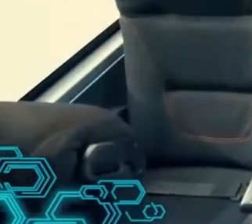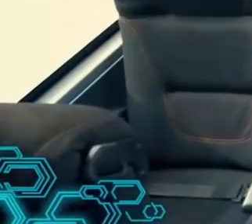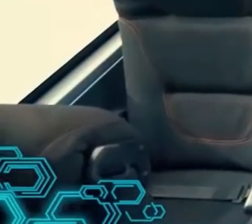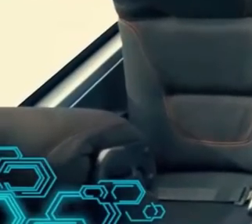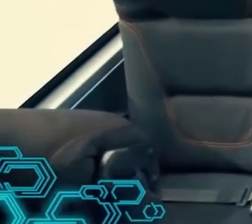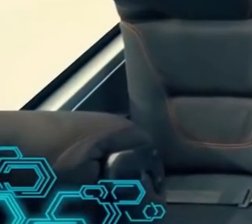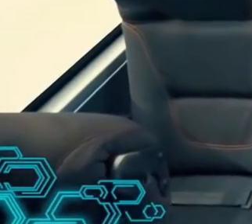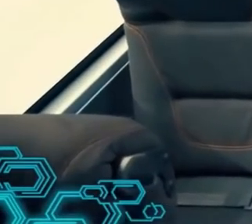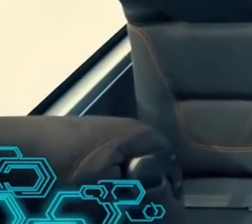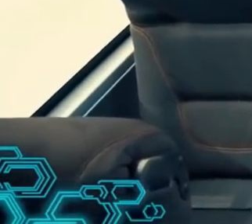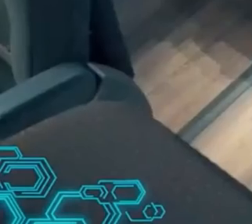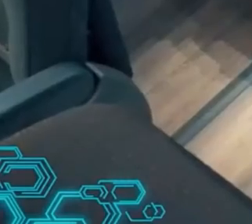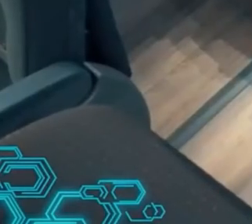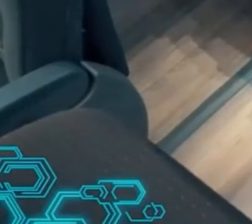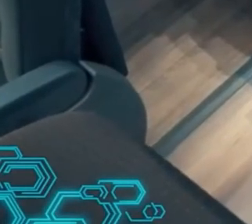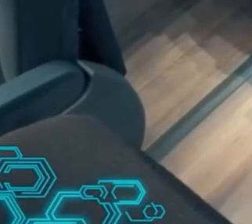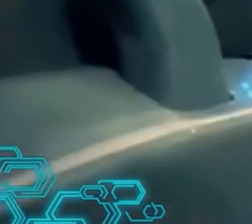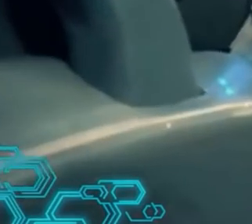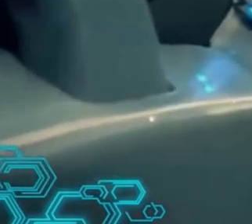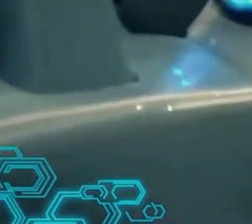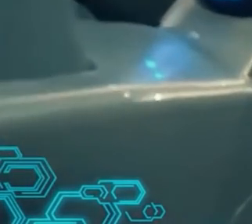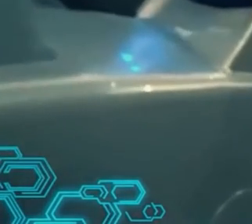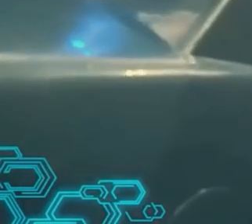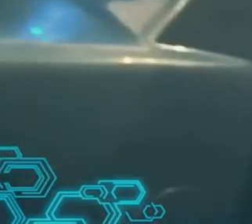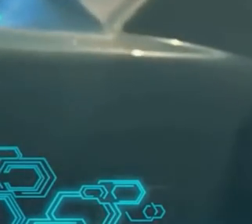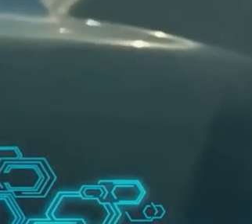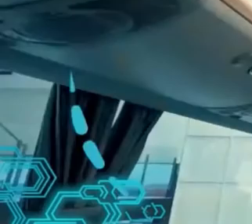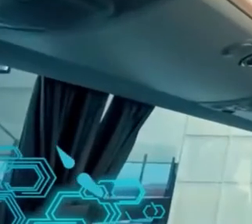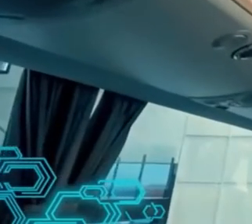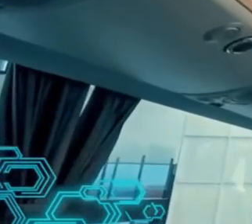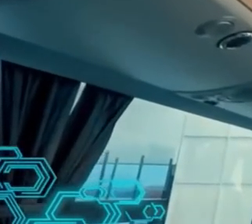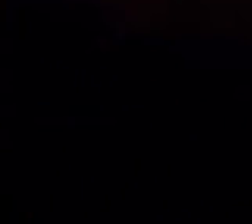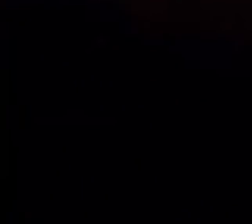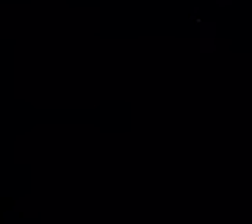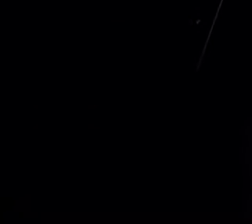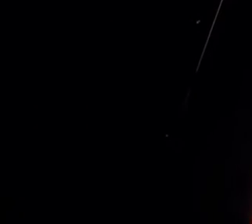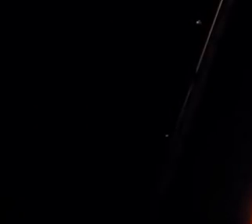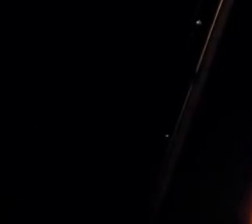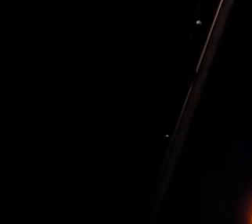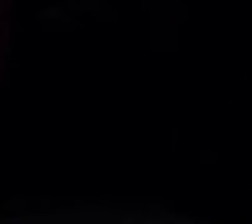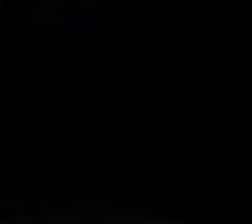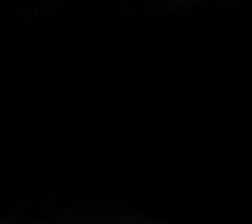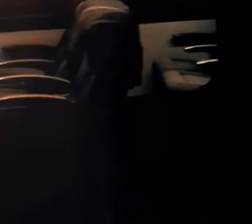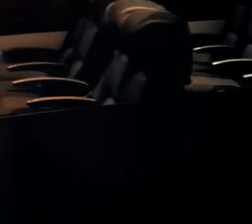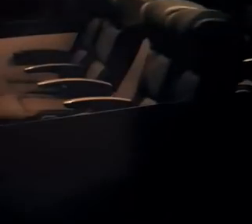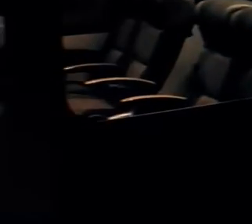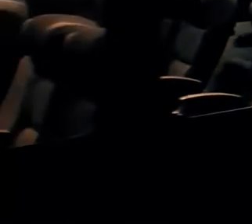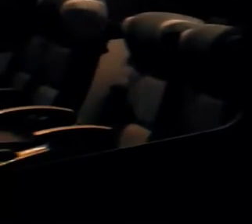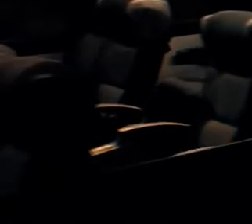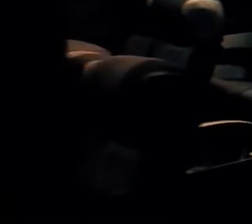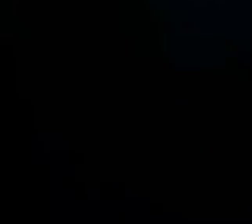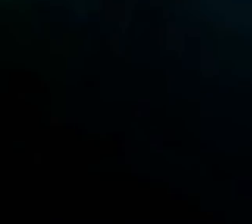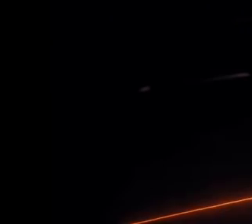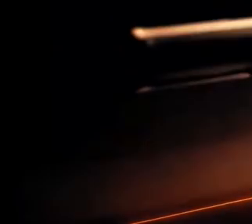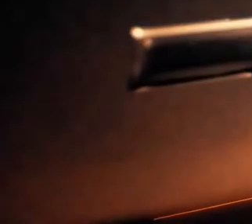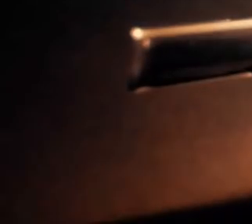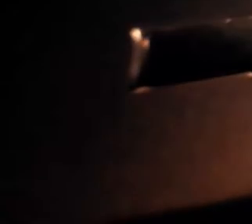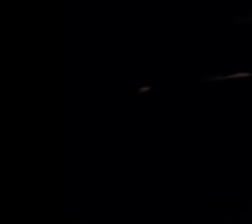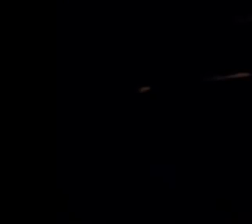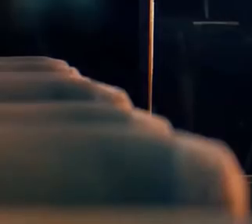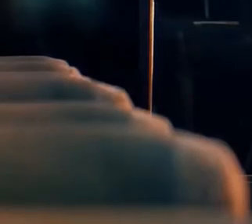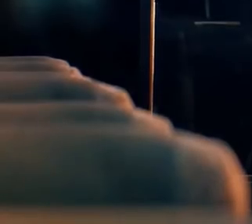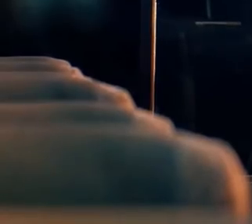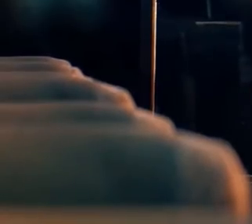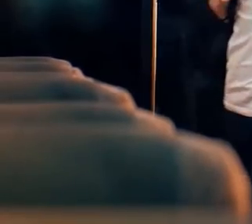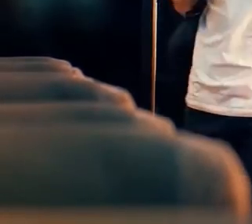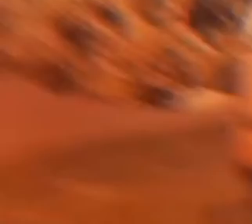biossegurança, desenvolvemos soluções inovadoras para espaços e transportes. E olhando à frente, integrando modais,